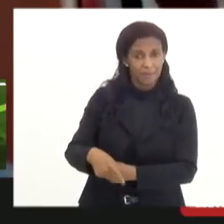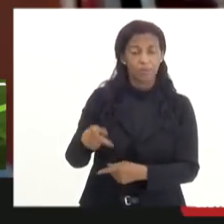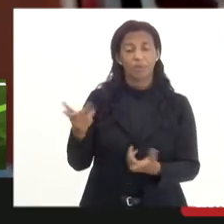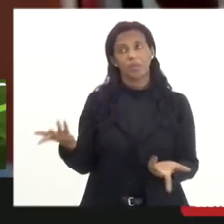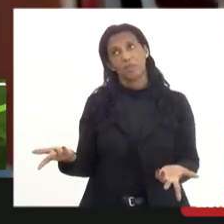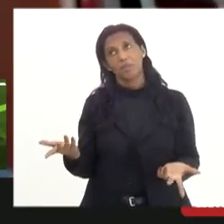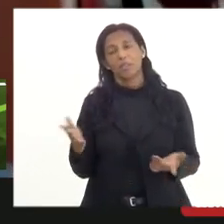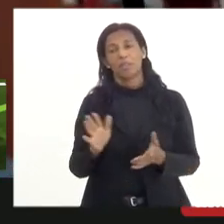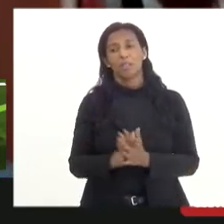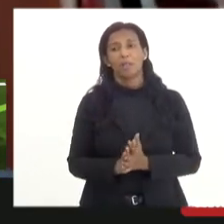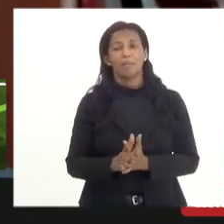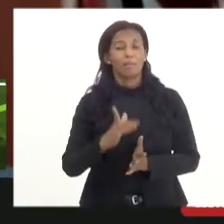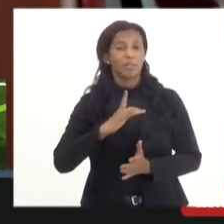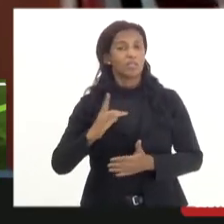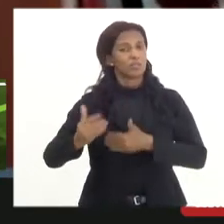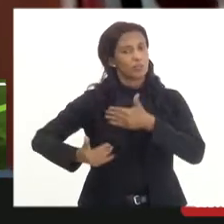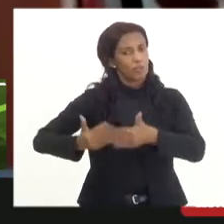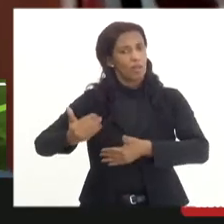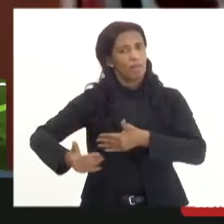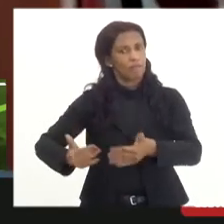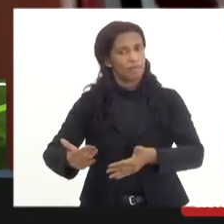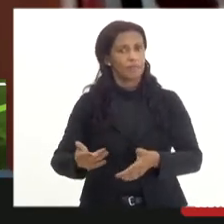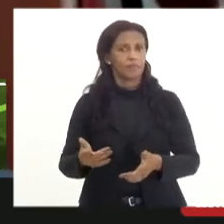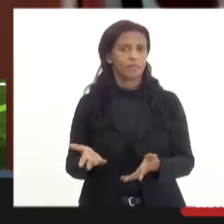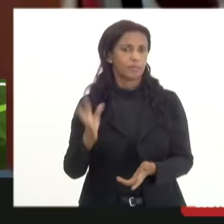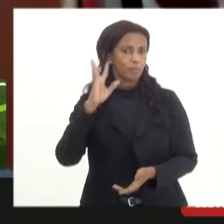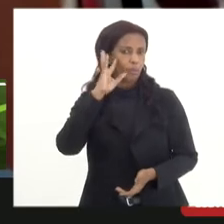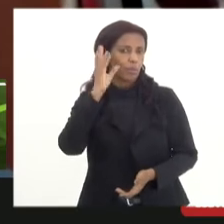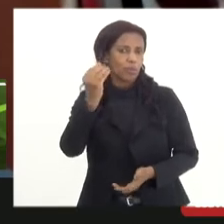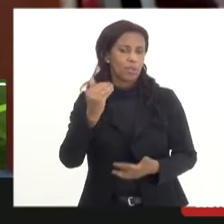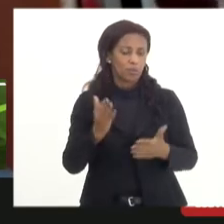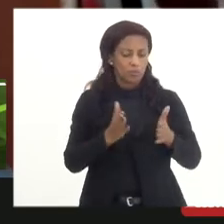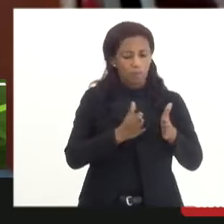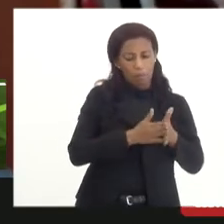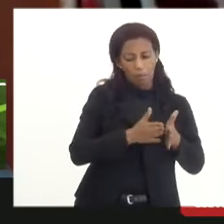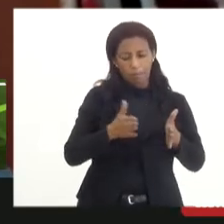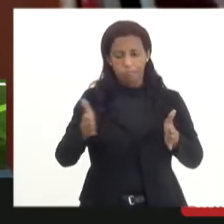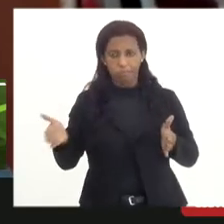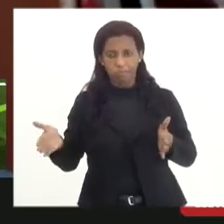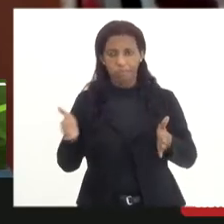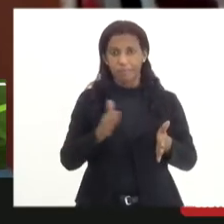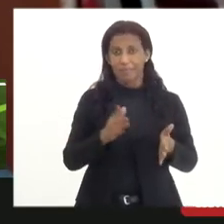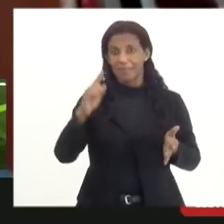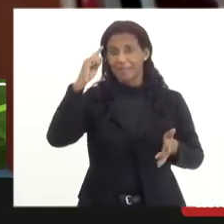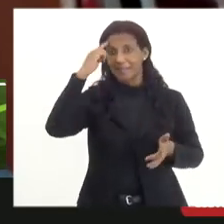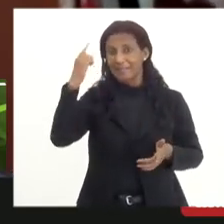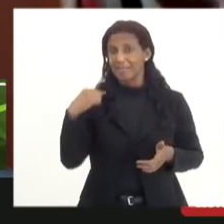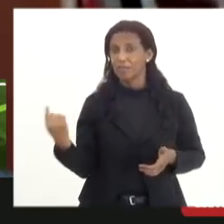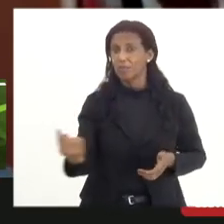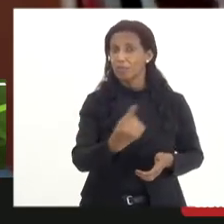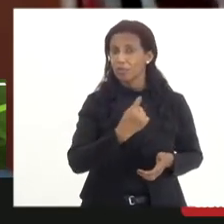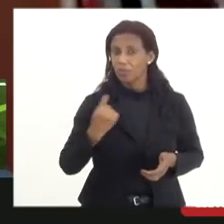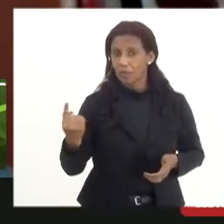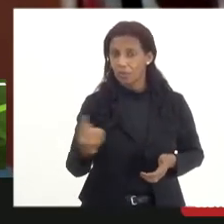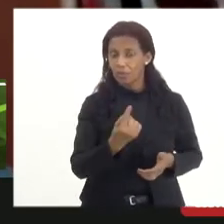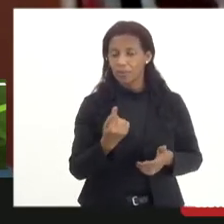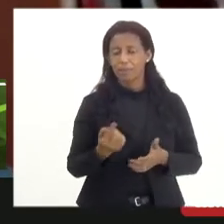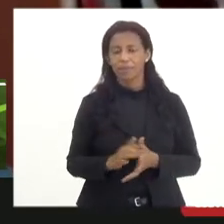que já tem sentido avanço e pode ser resolvido a médio e longo prazo. Então, e aí a ideia nossa, né,